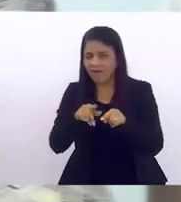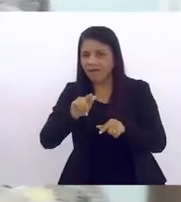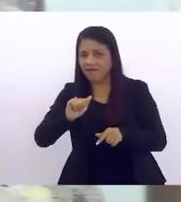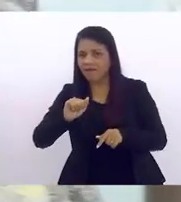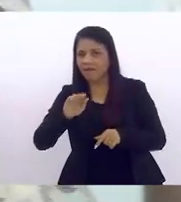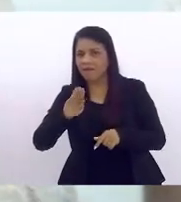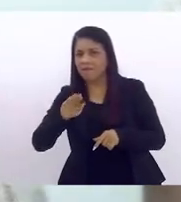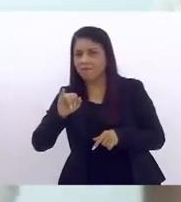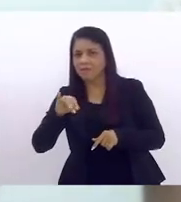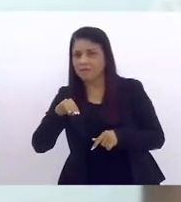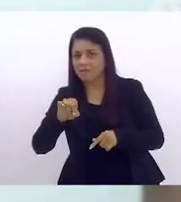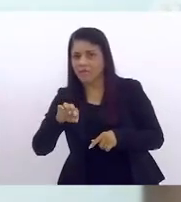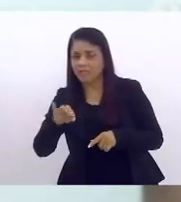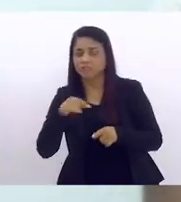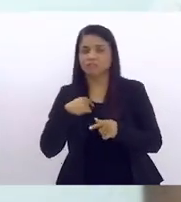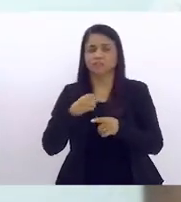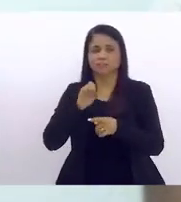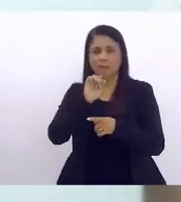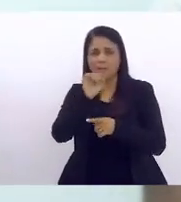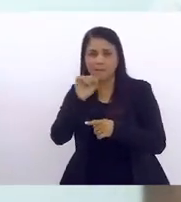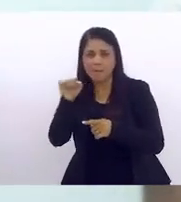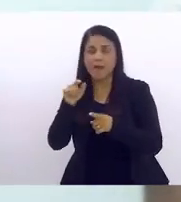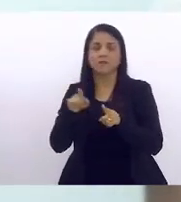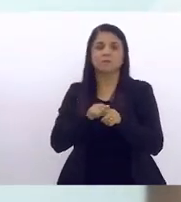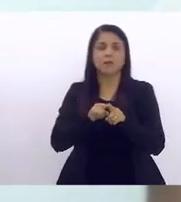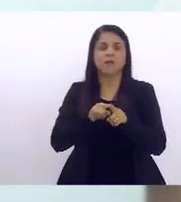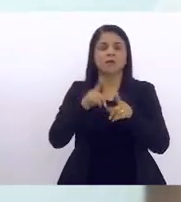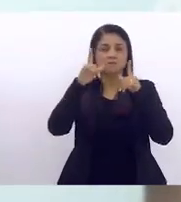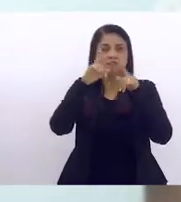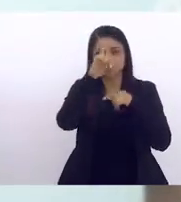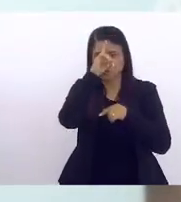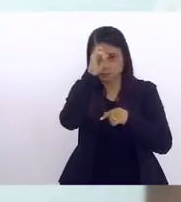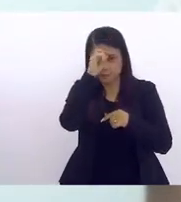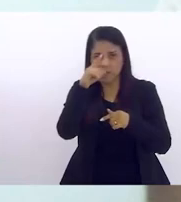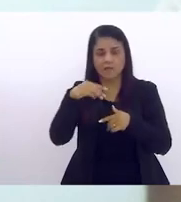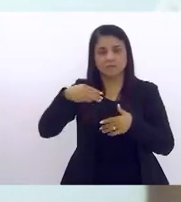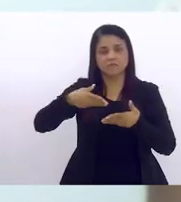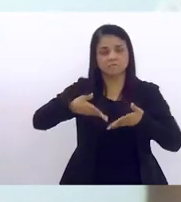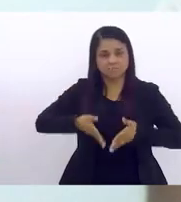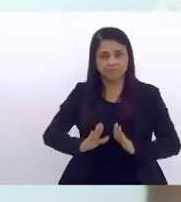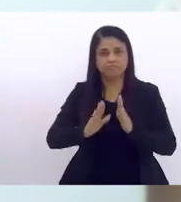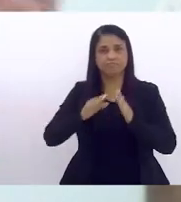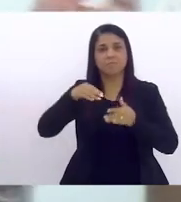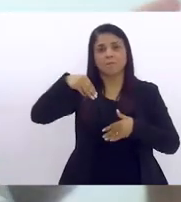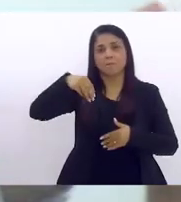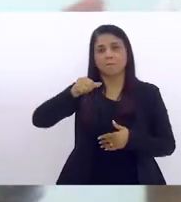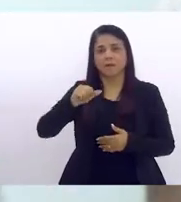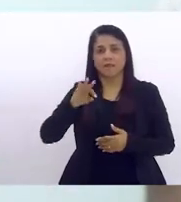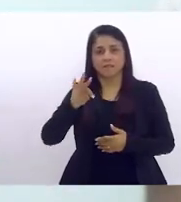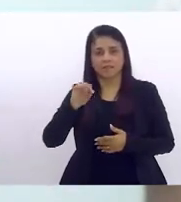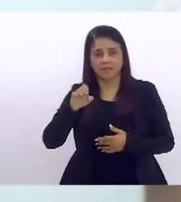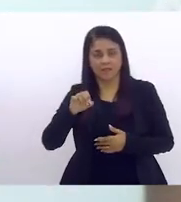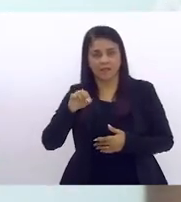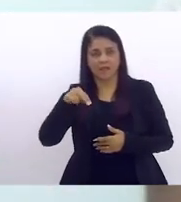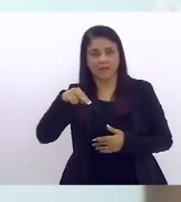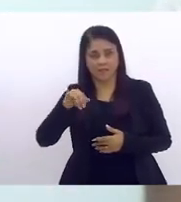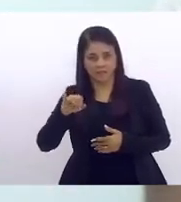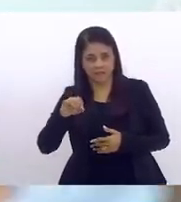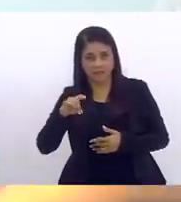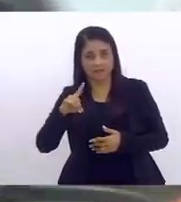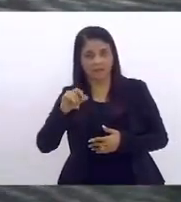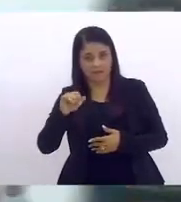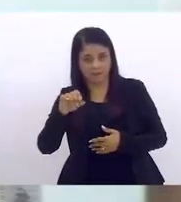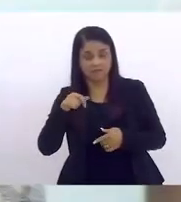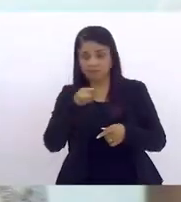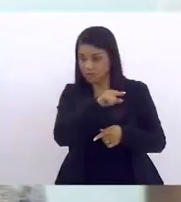comigo na porta das maternidades fazer o cúmplice da lei, foram vocês, foi a Defensoria, foram